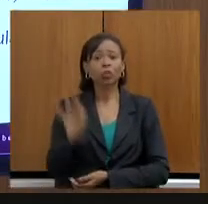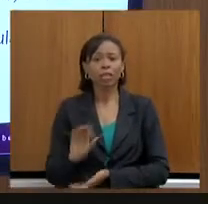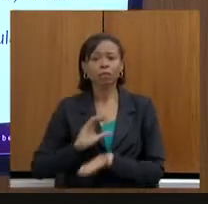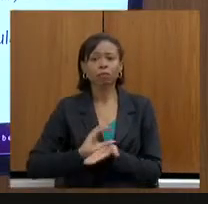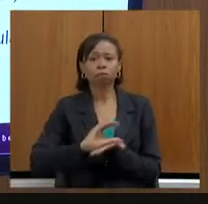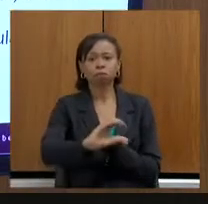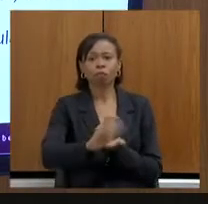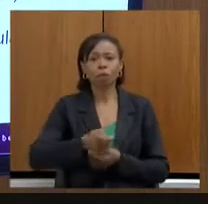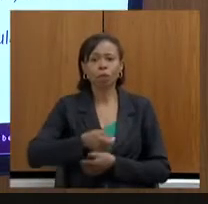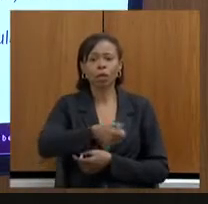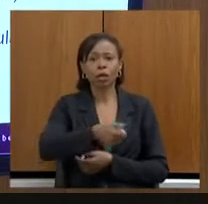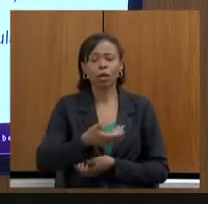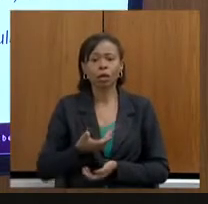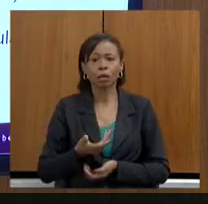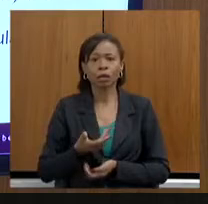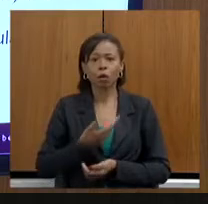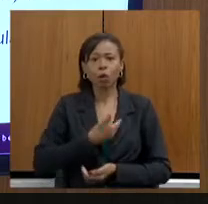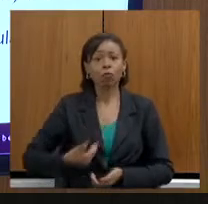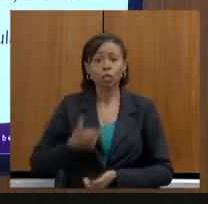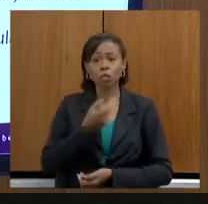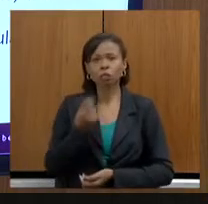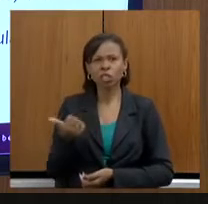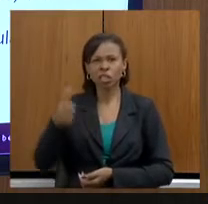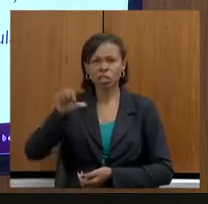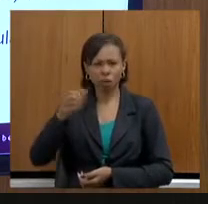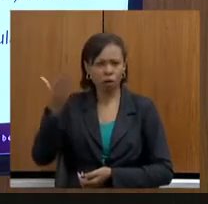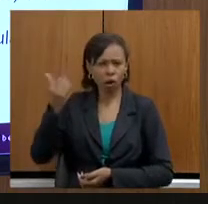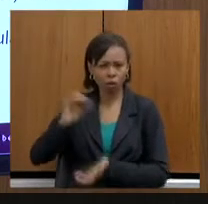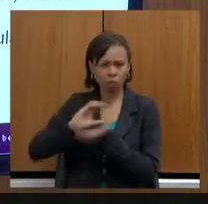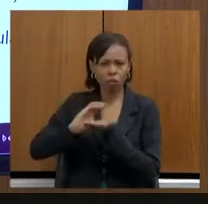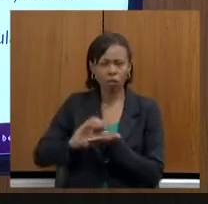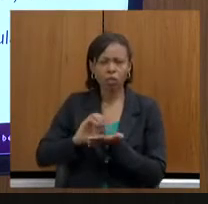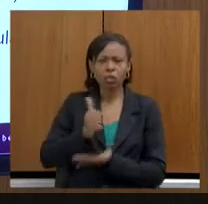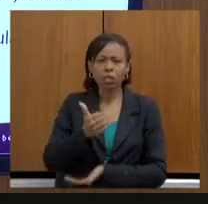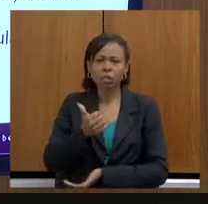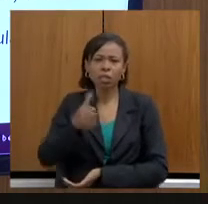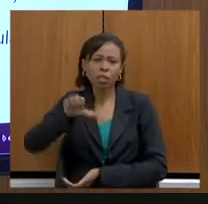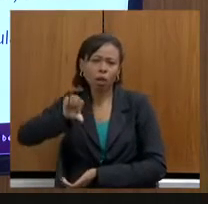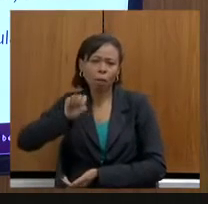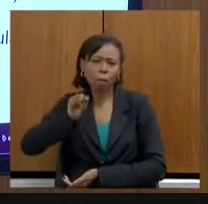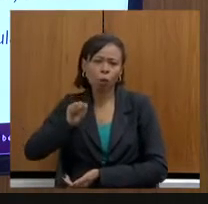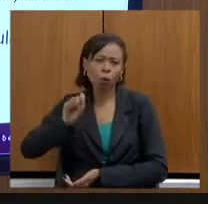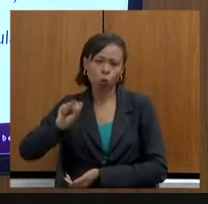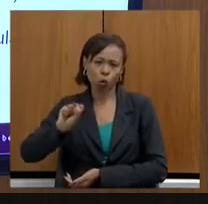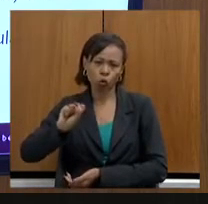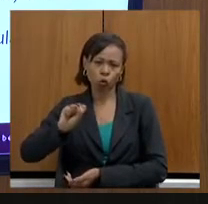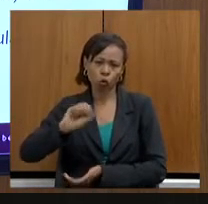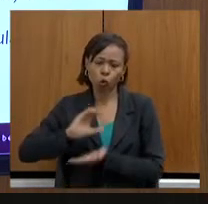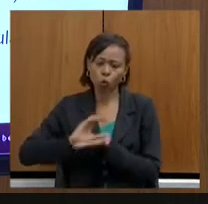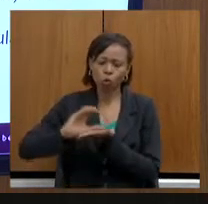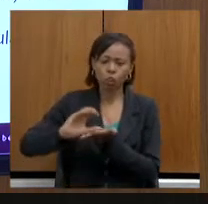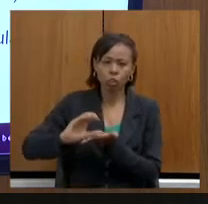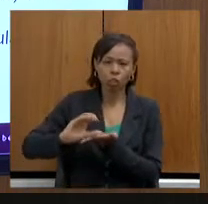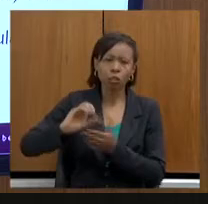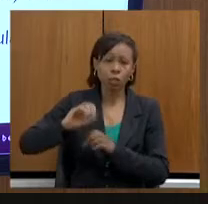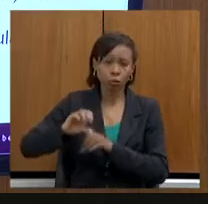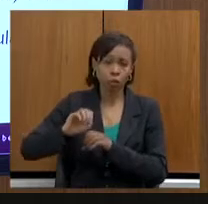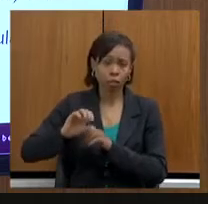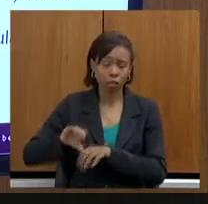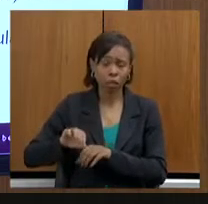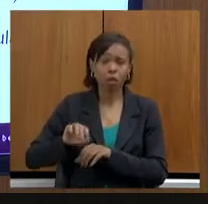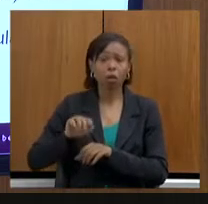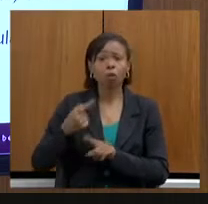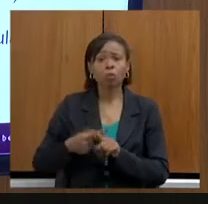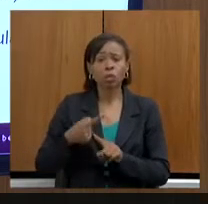o governo 2019 investiu 19.8 por cento de educação porque aí ele coloca